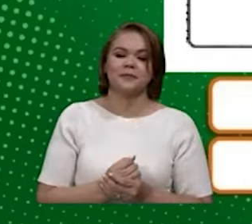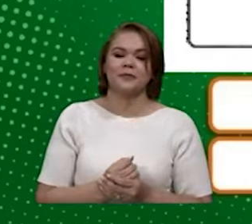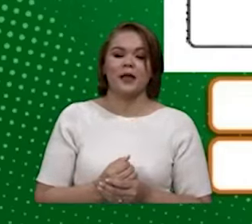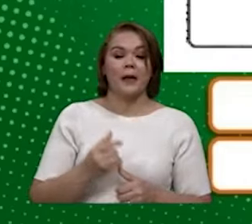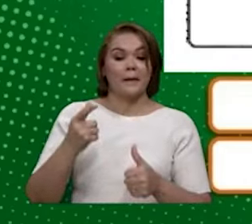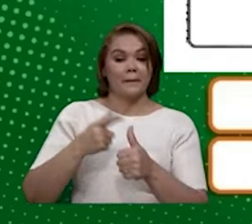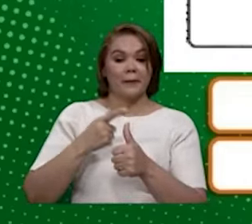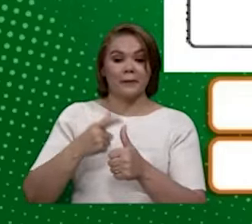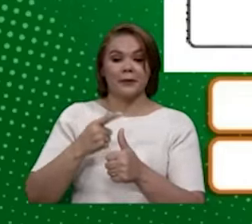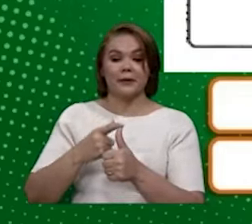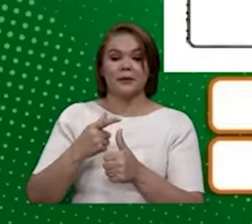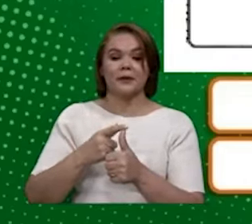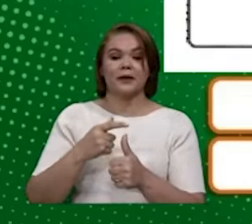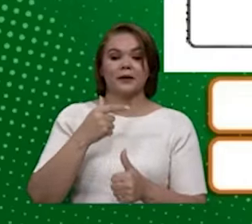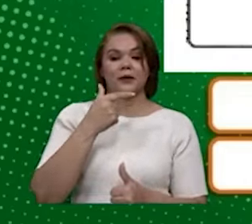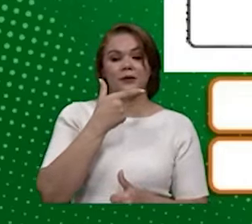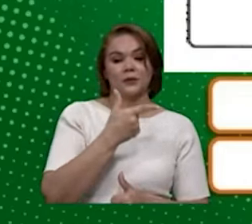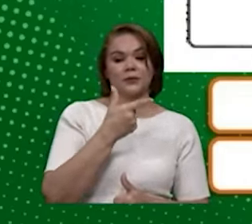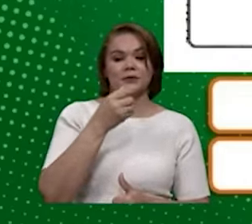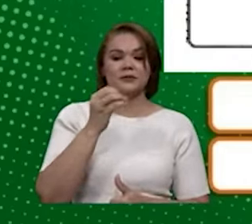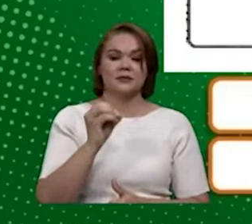primeiro a aparecer aqui é o